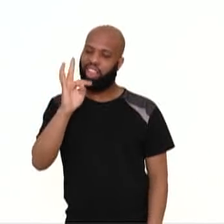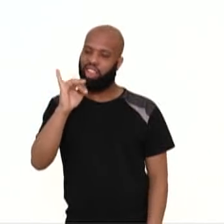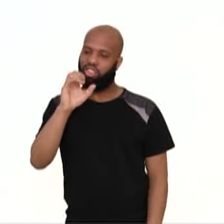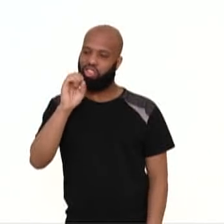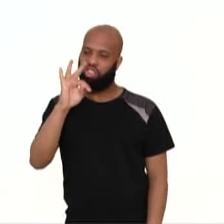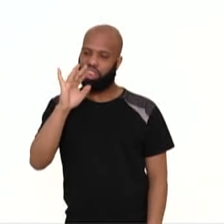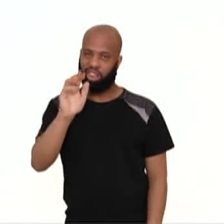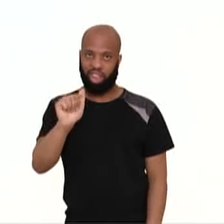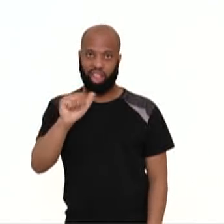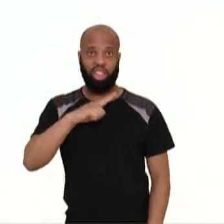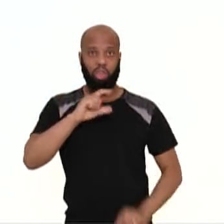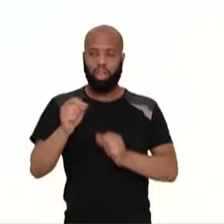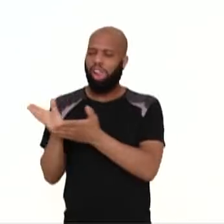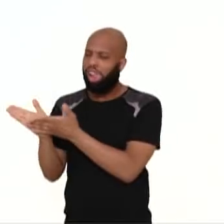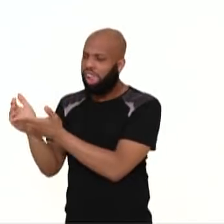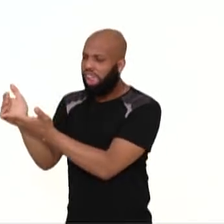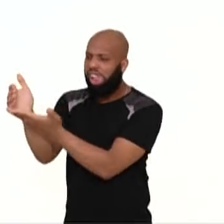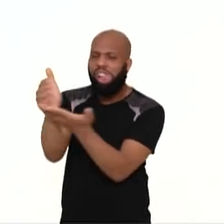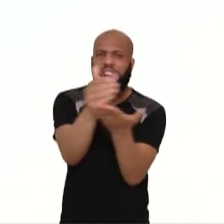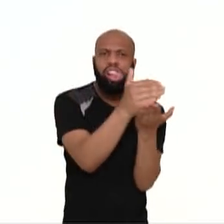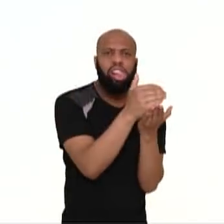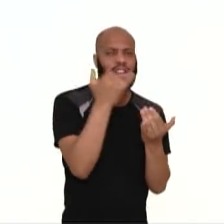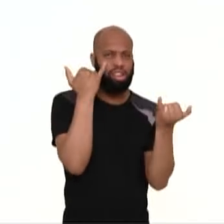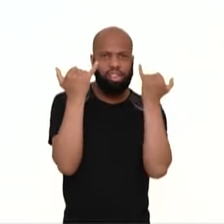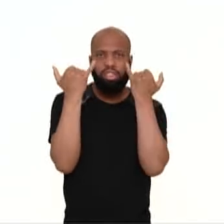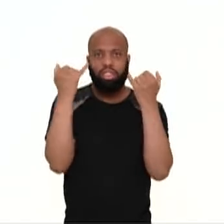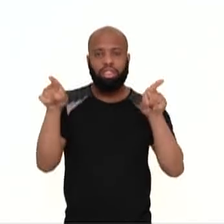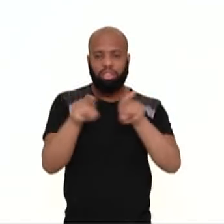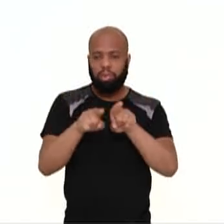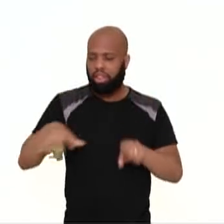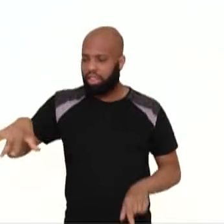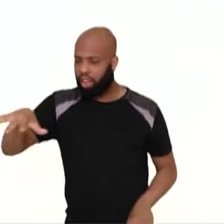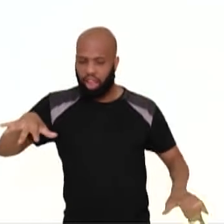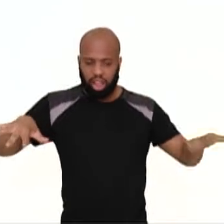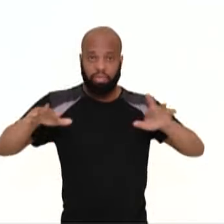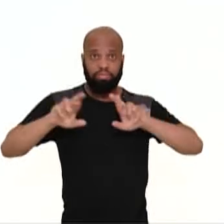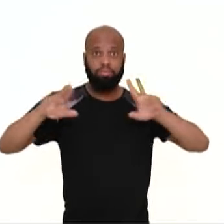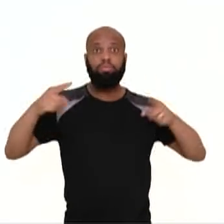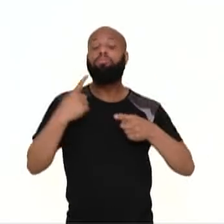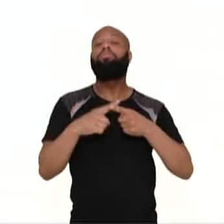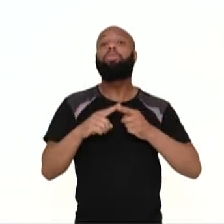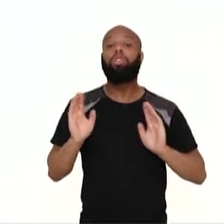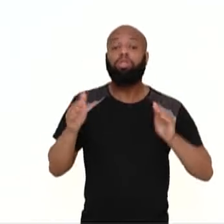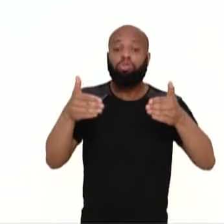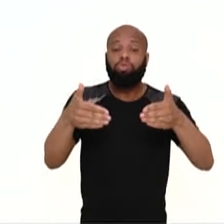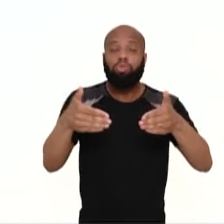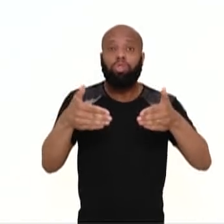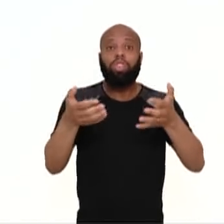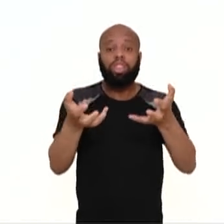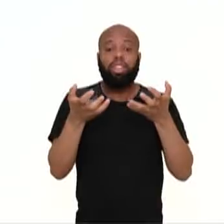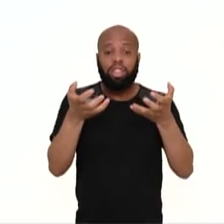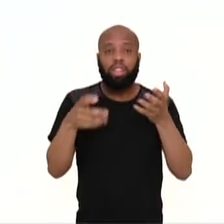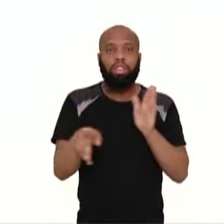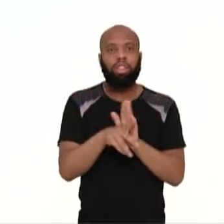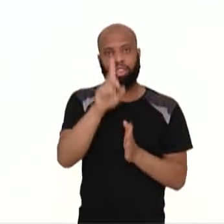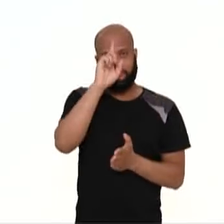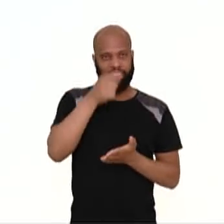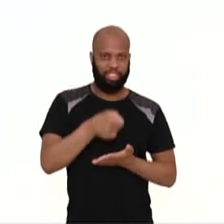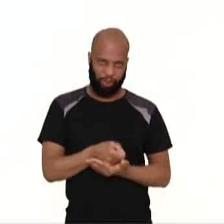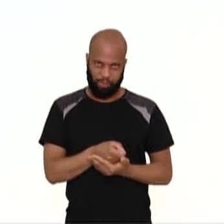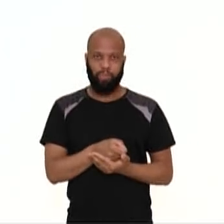dados, de organização, de análise de dados de diferentes áreas. Para quê? Visando tomada de